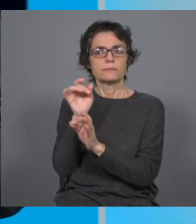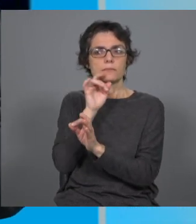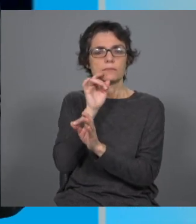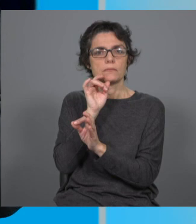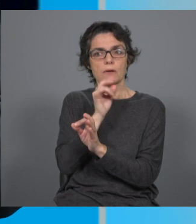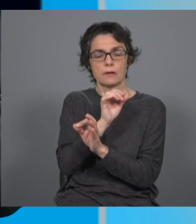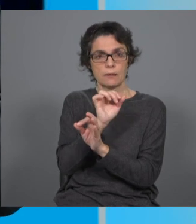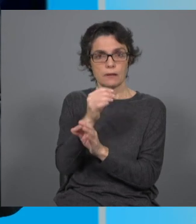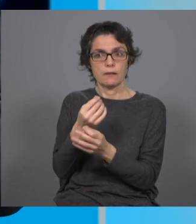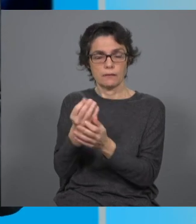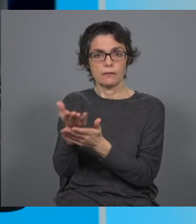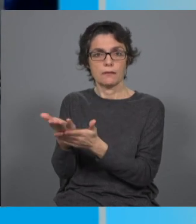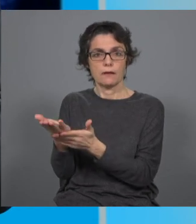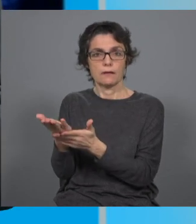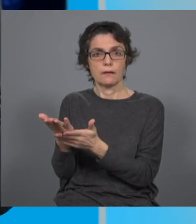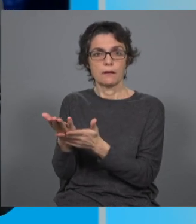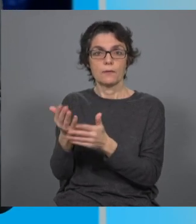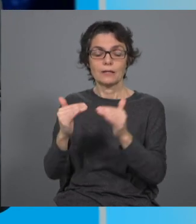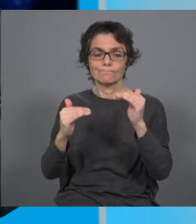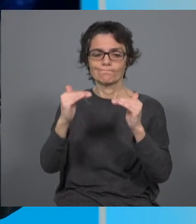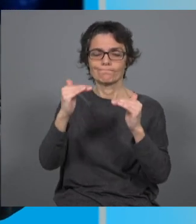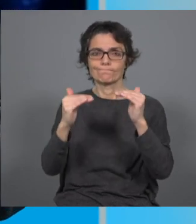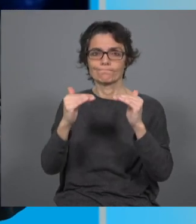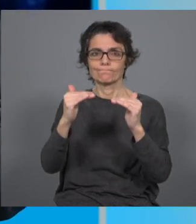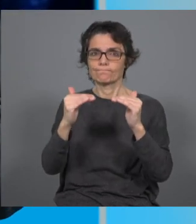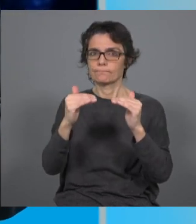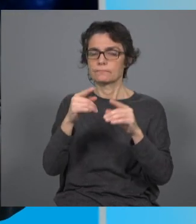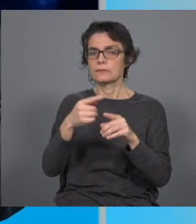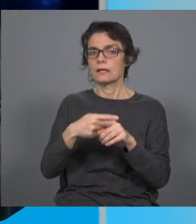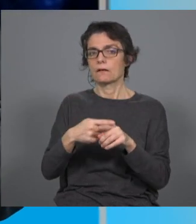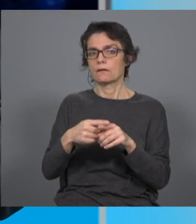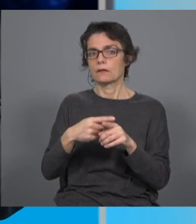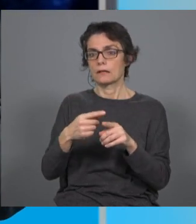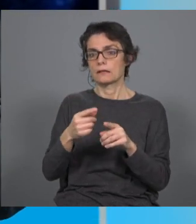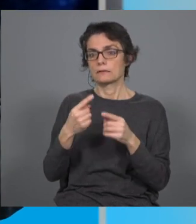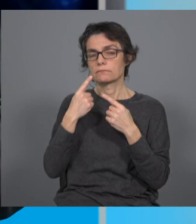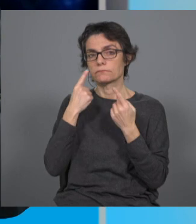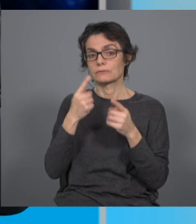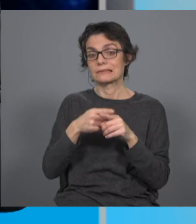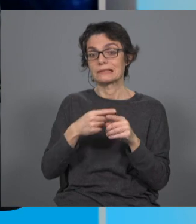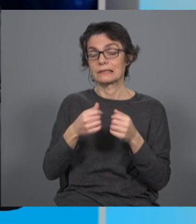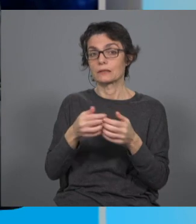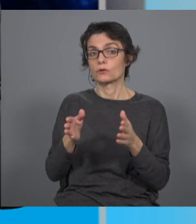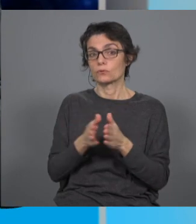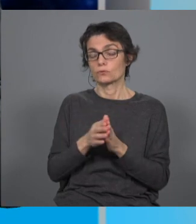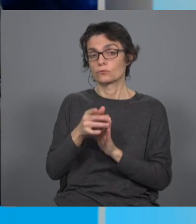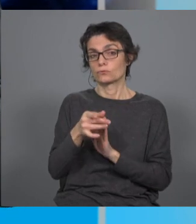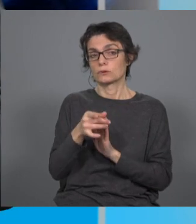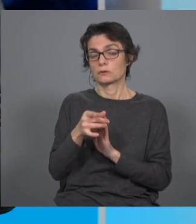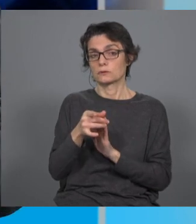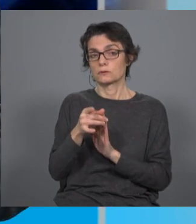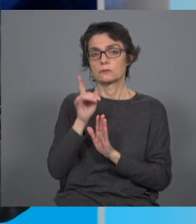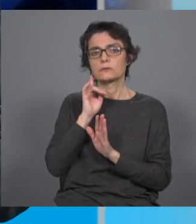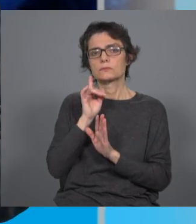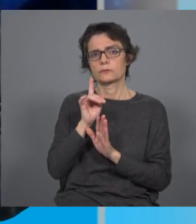está em causa os interesses coletivos, o bem público, é claro que são tomadas